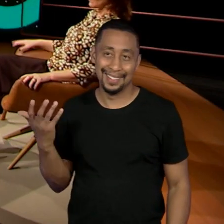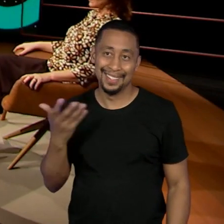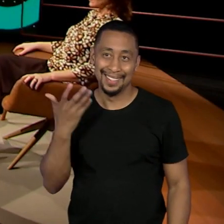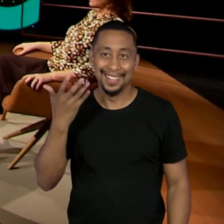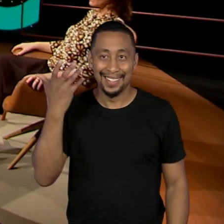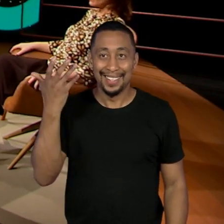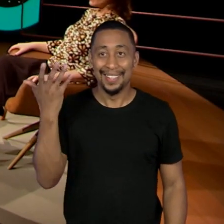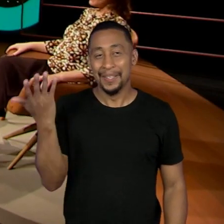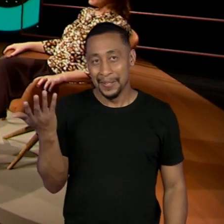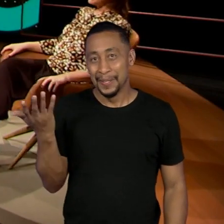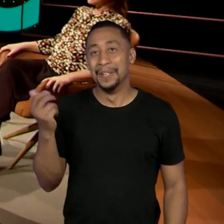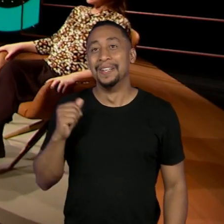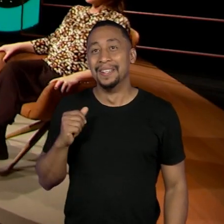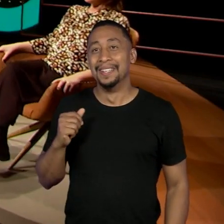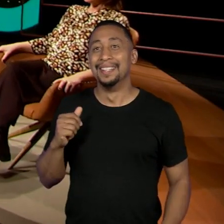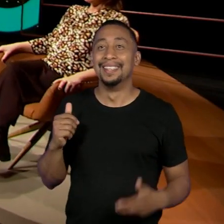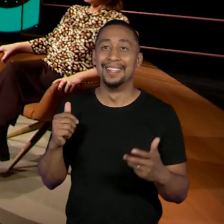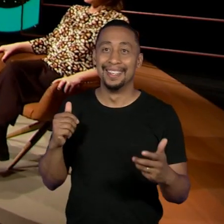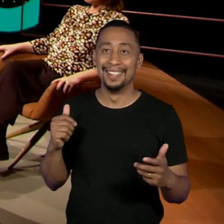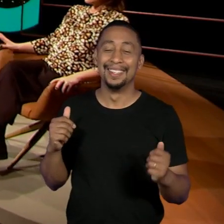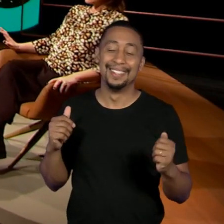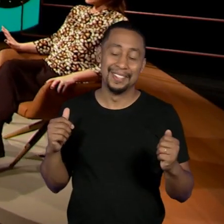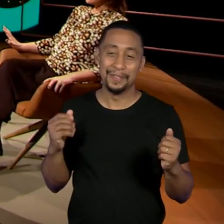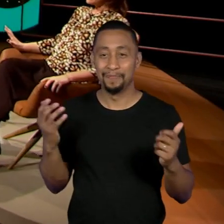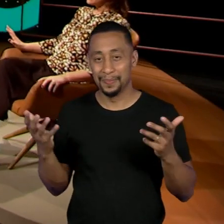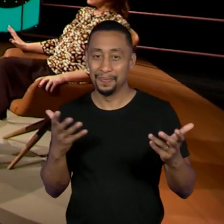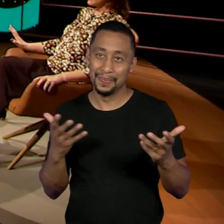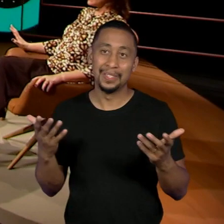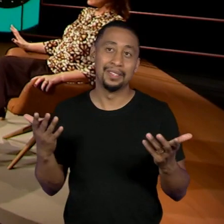o Swami e com o Olivinho,